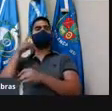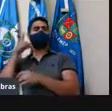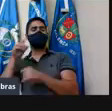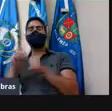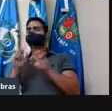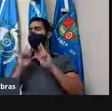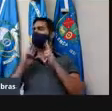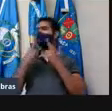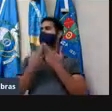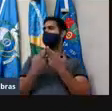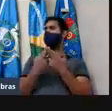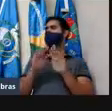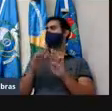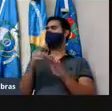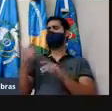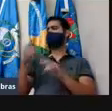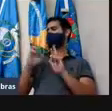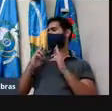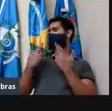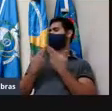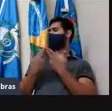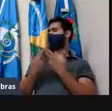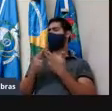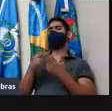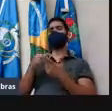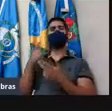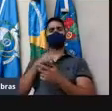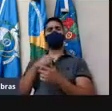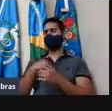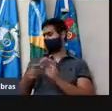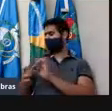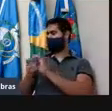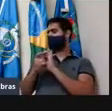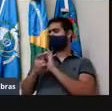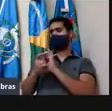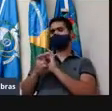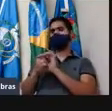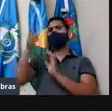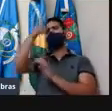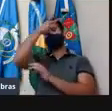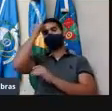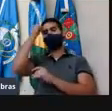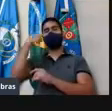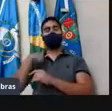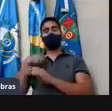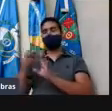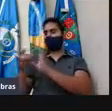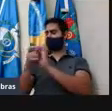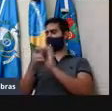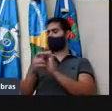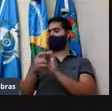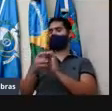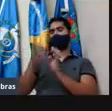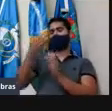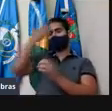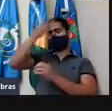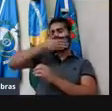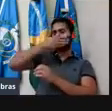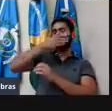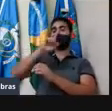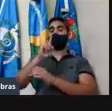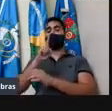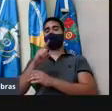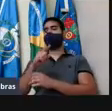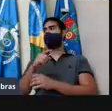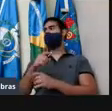foi fake, não teve reunião. Então, volto a dizer, eu sou aliado do prefeito. Mas ser aliado não é ser alienado. Então, meu líder, Pedro Graça,